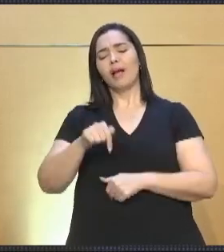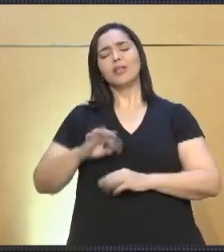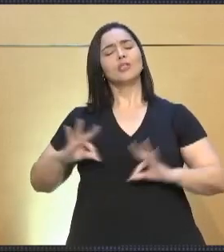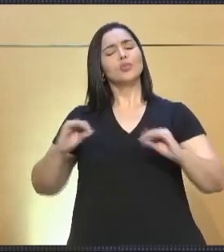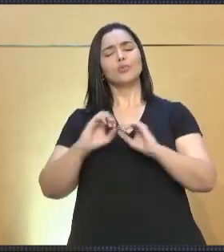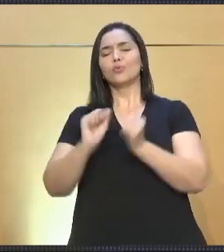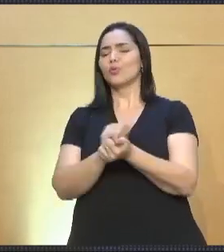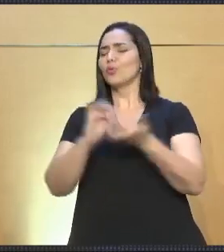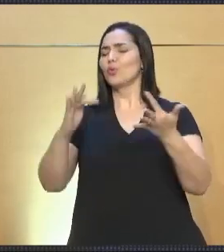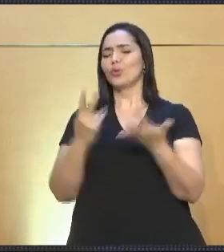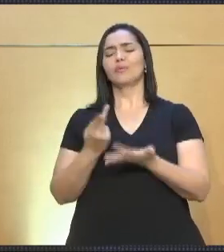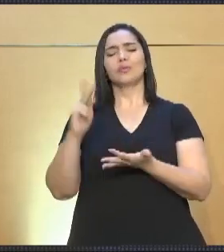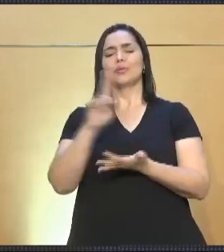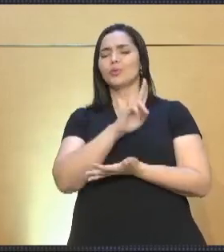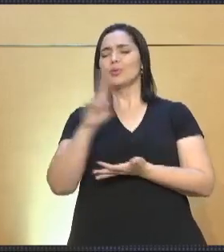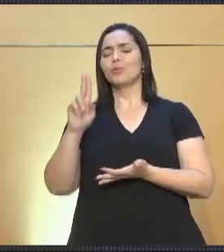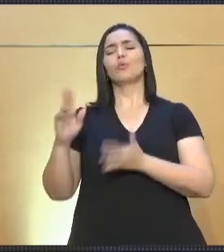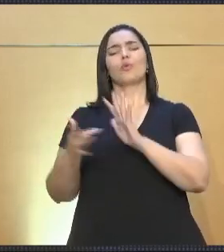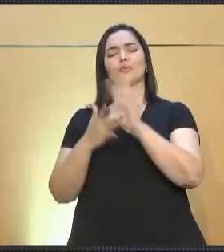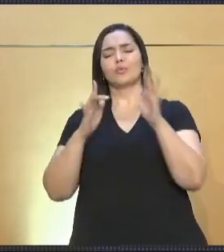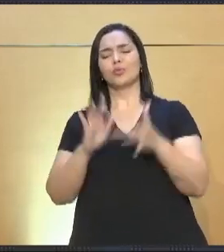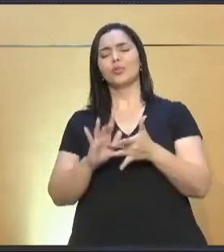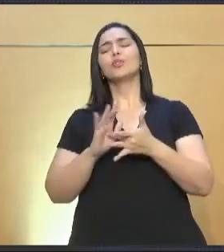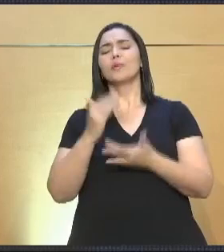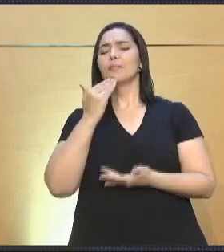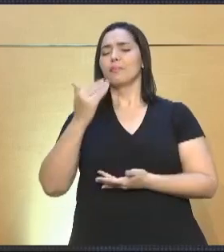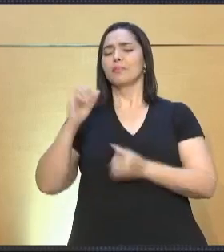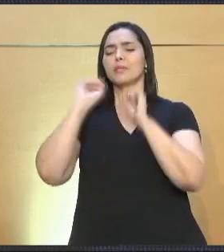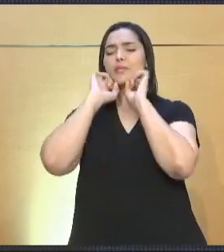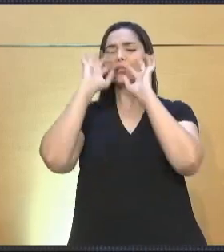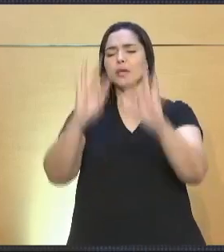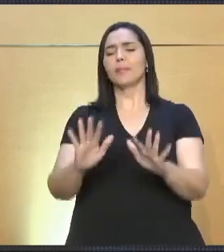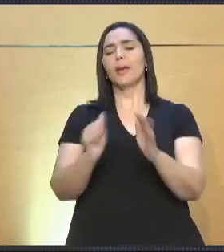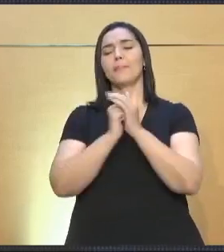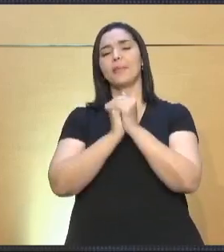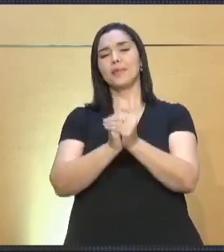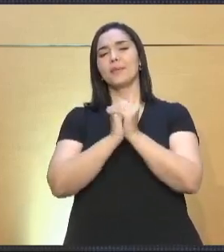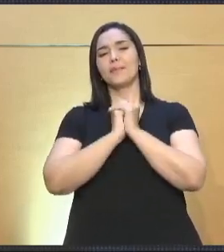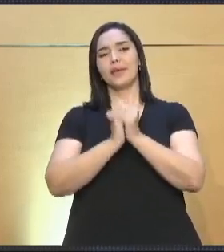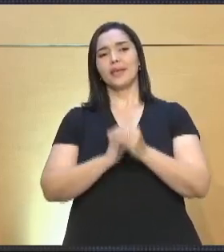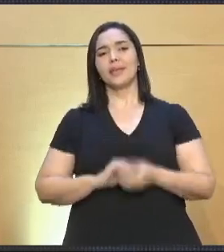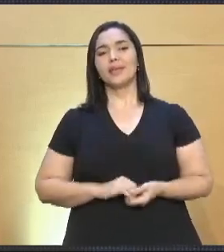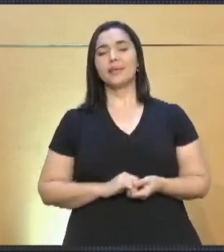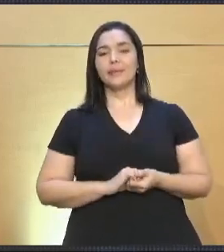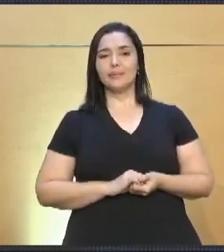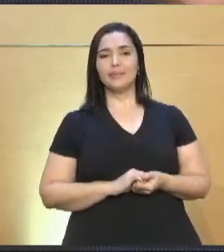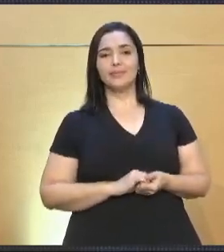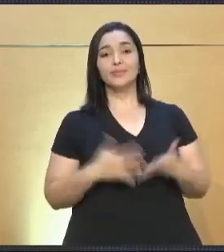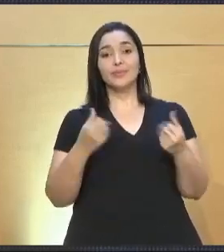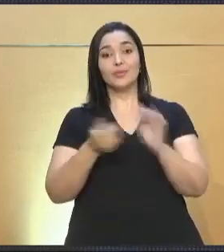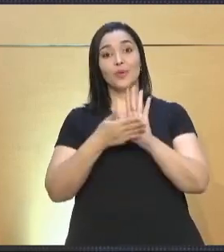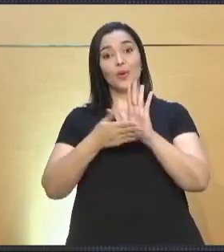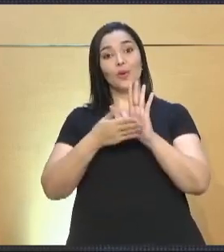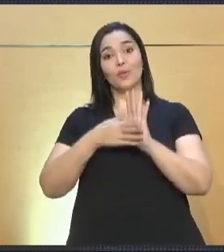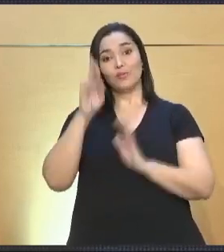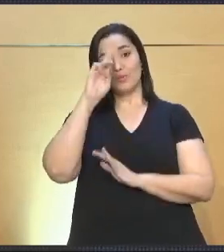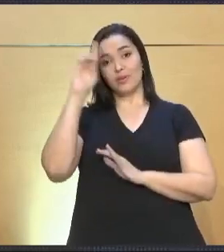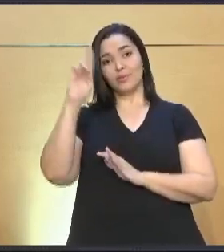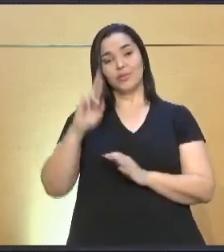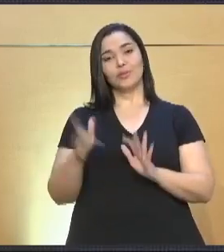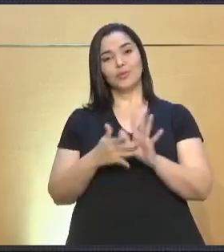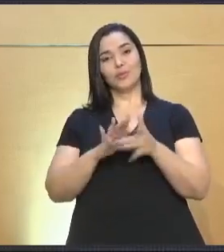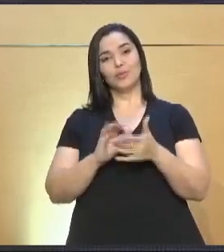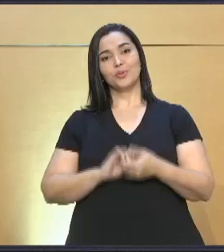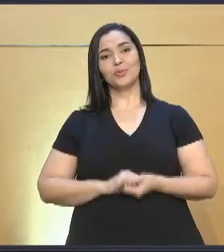venha glorificar o nome de Jesus. Nós te pedimos a tua bênção. Amém e amém. Vamos louvar o nome do Senhor Jesus?